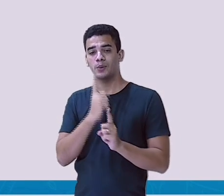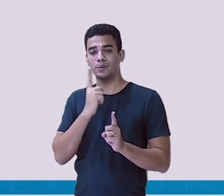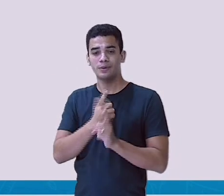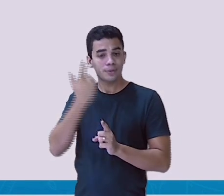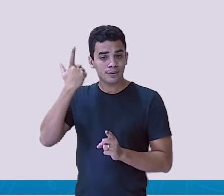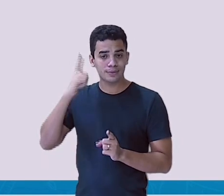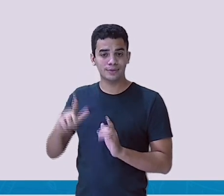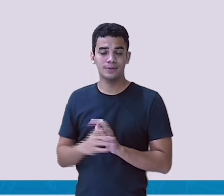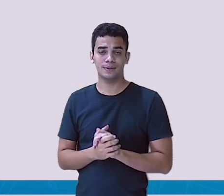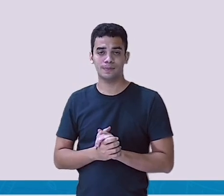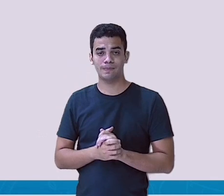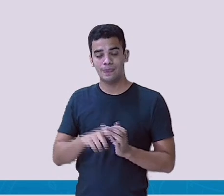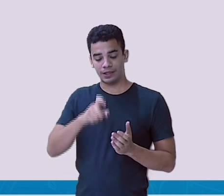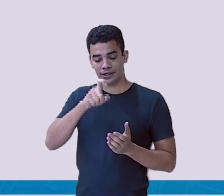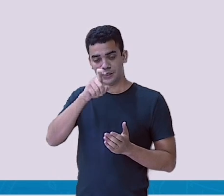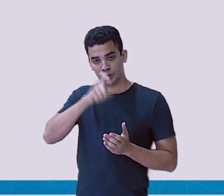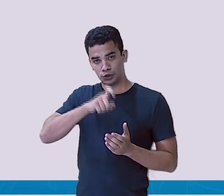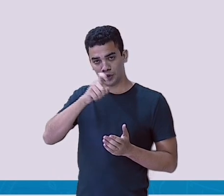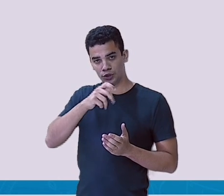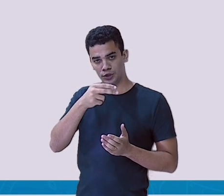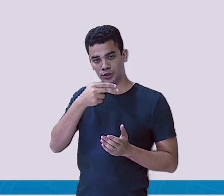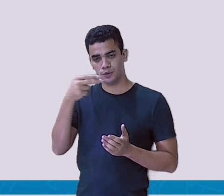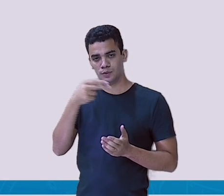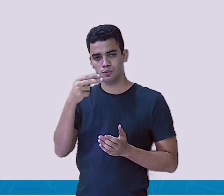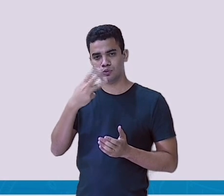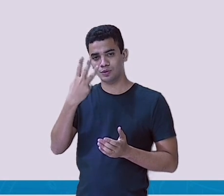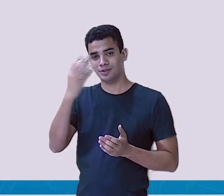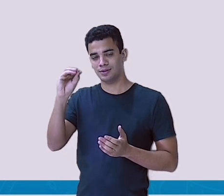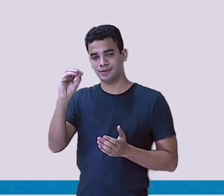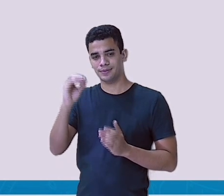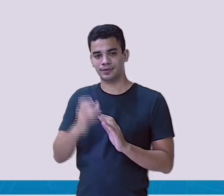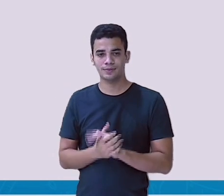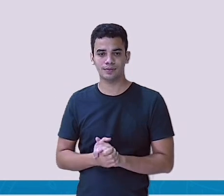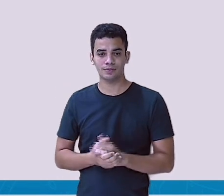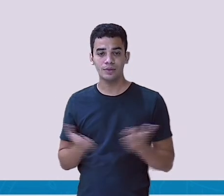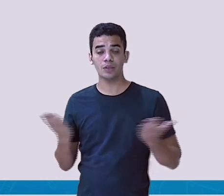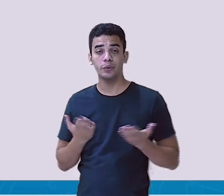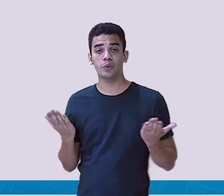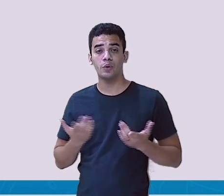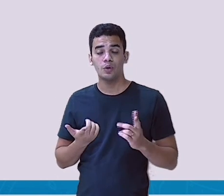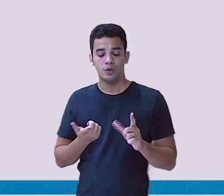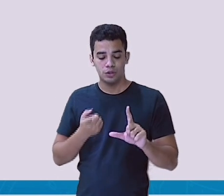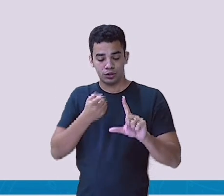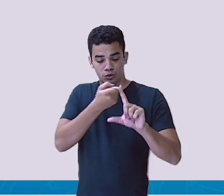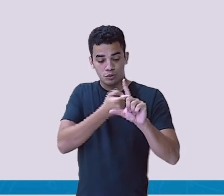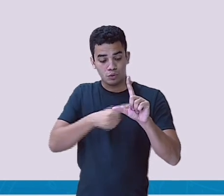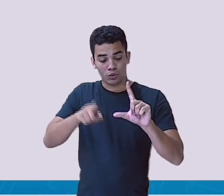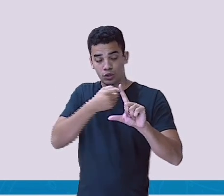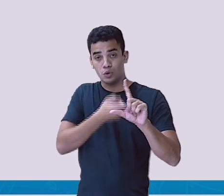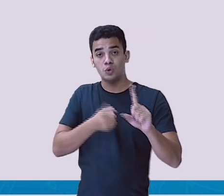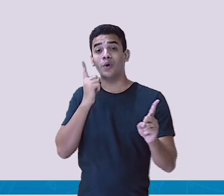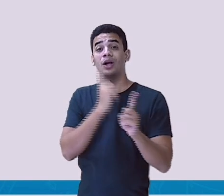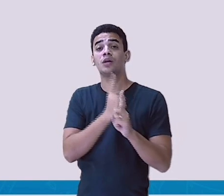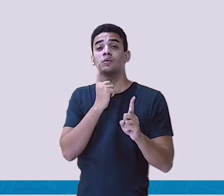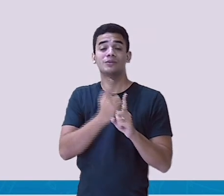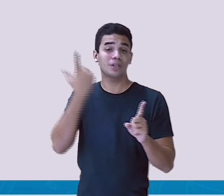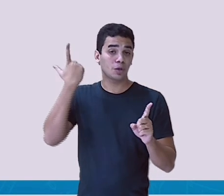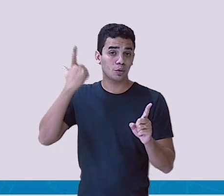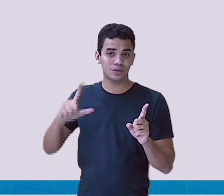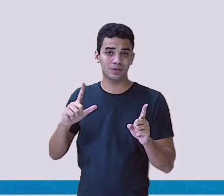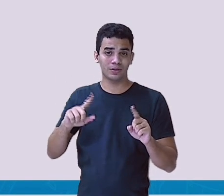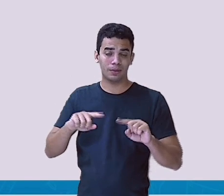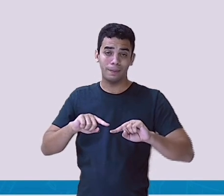igual a 30 graus. Com esse valor, é possível encontrar o valor dos ângulos. Mas, no exercício, foi pedido apenas